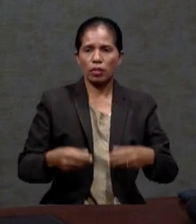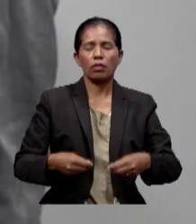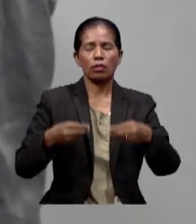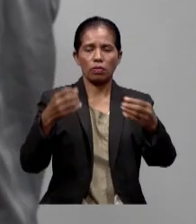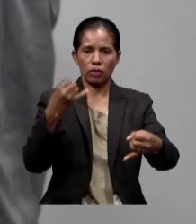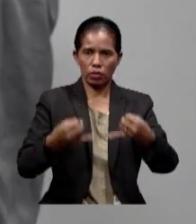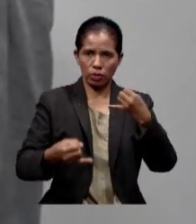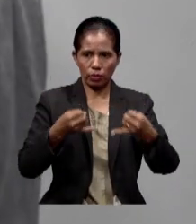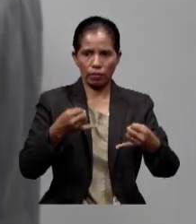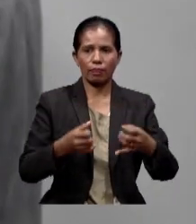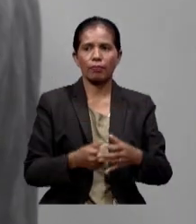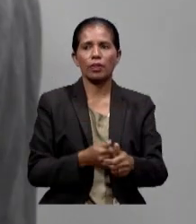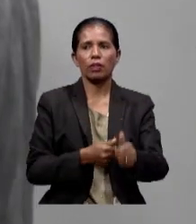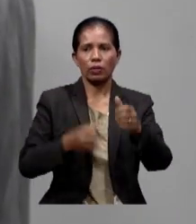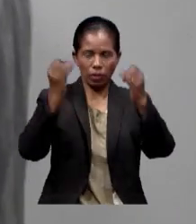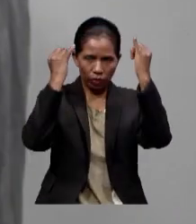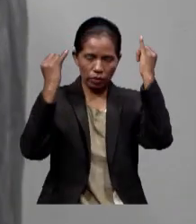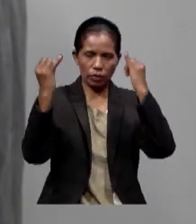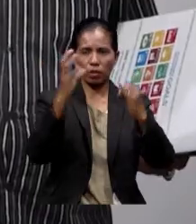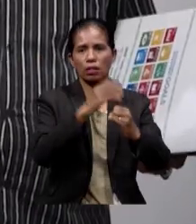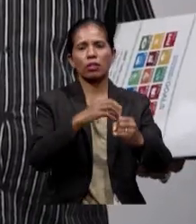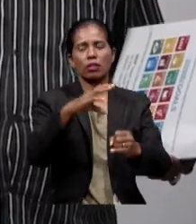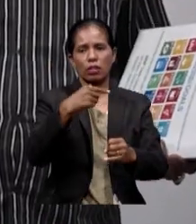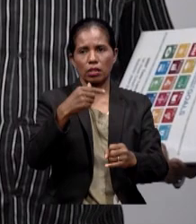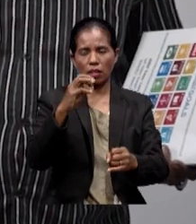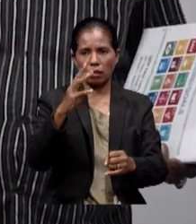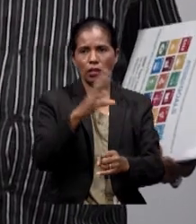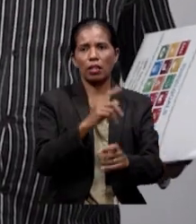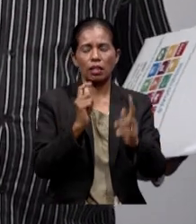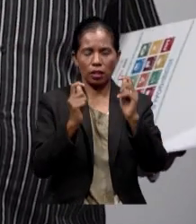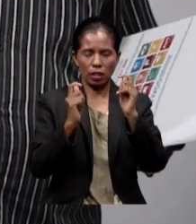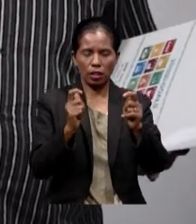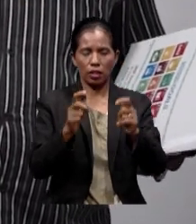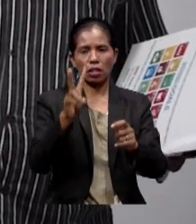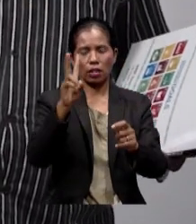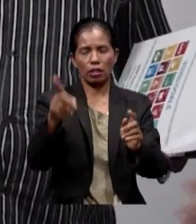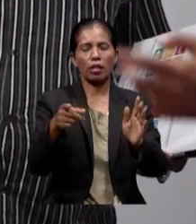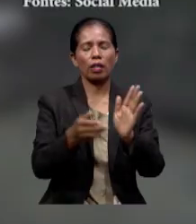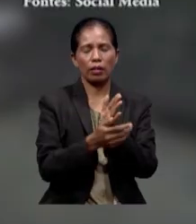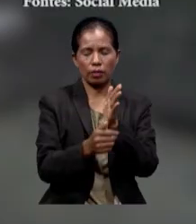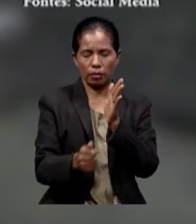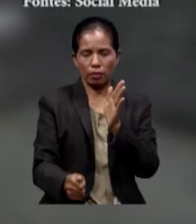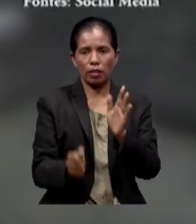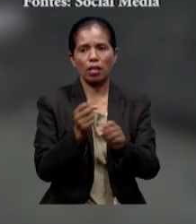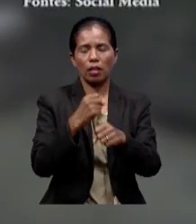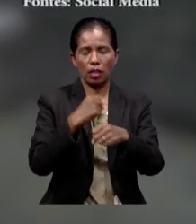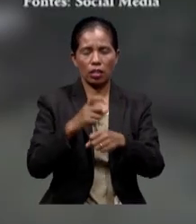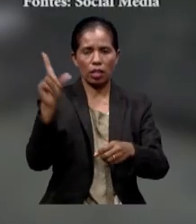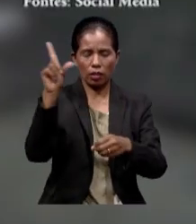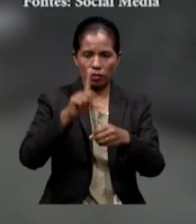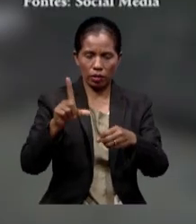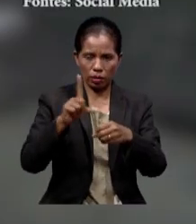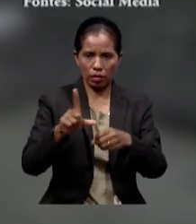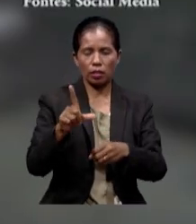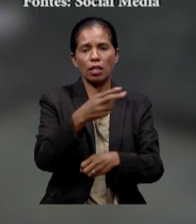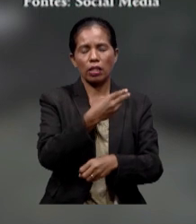jurídica. Tuir informação nebe ziemeni acessa teste da ruak ba mina ho marca sinfoni se halo iha laboratorium